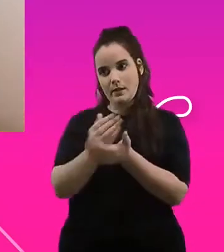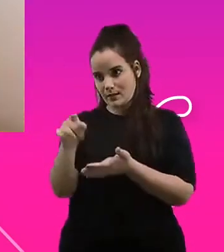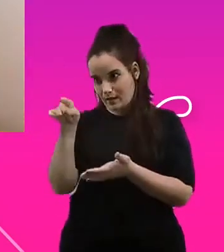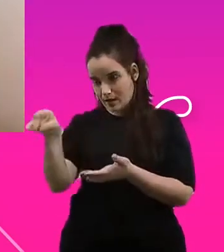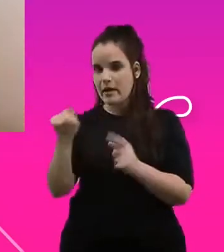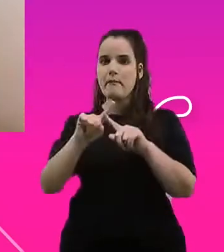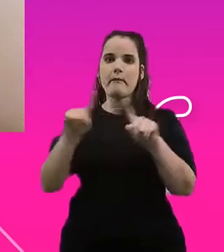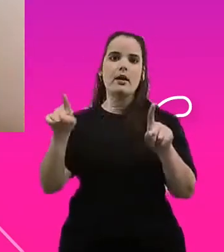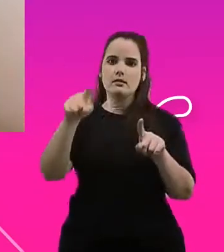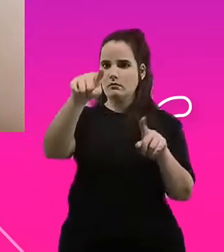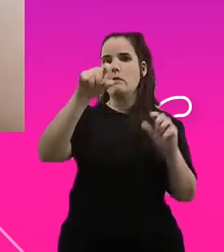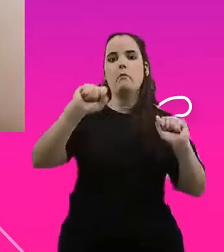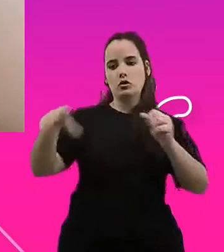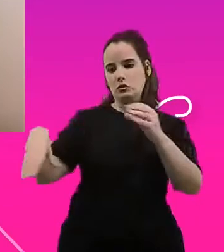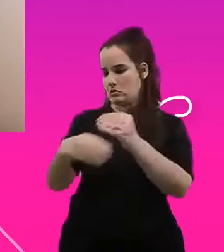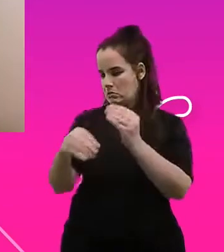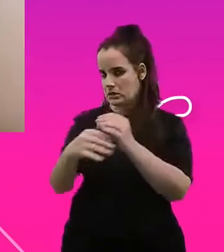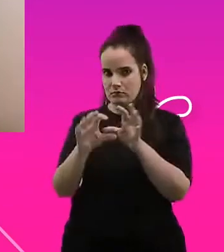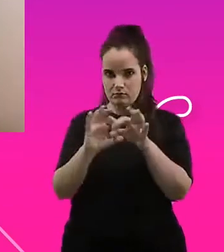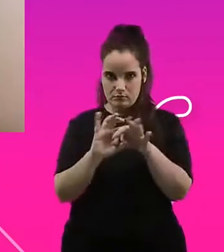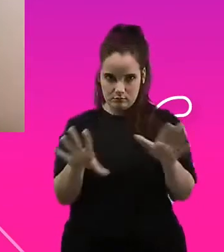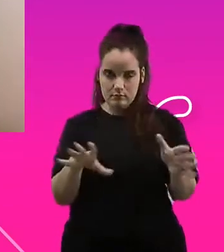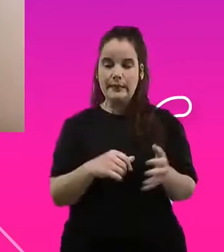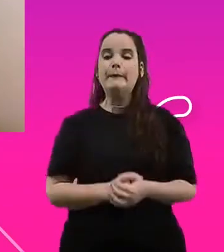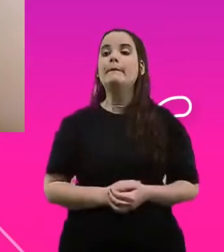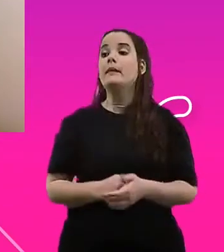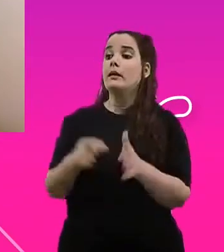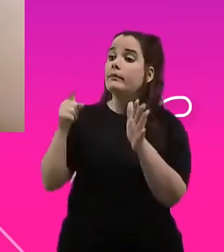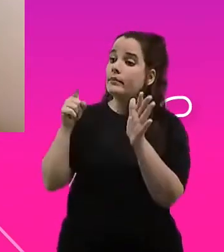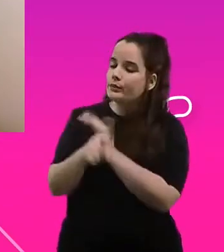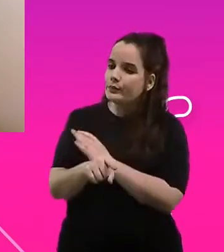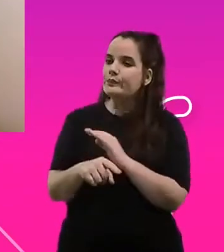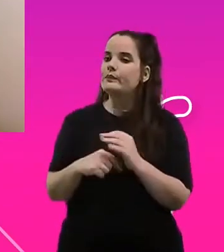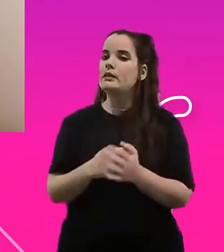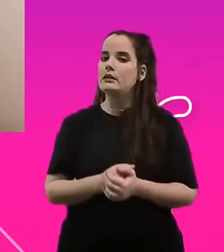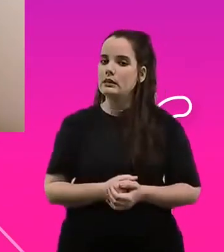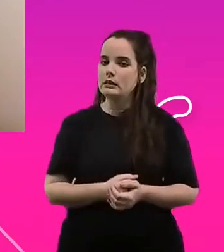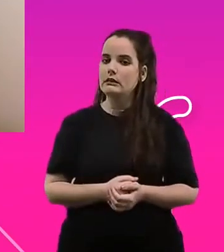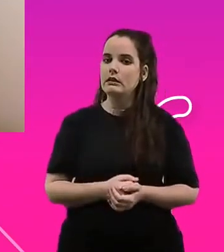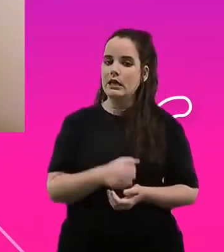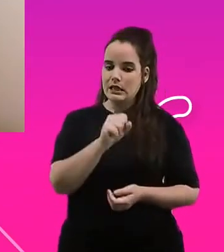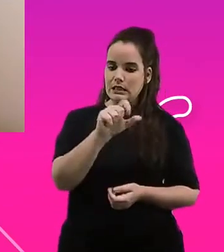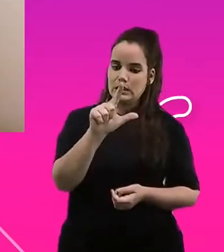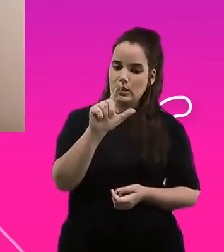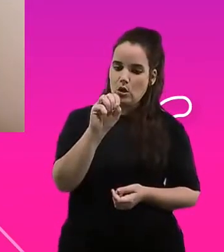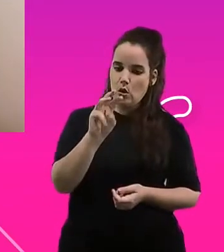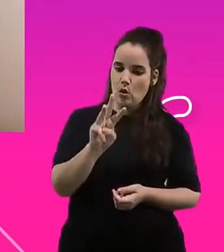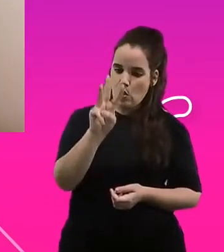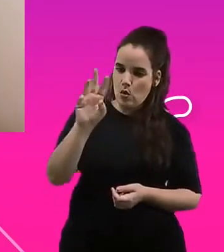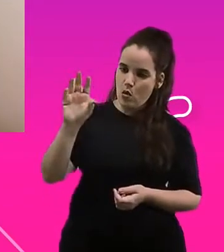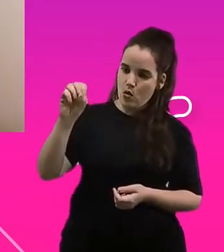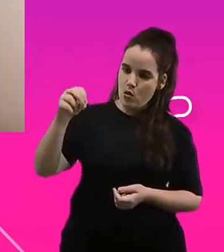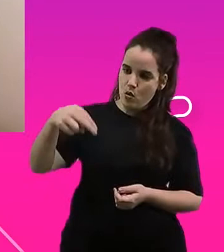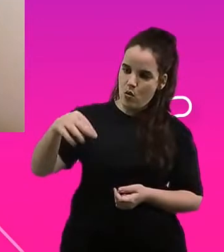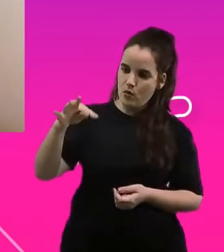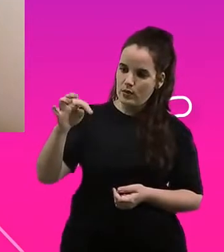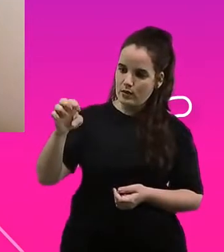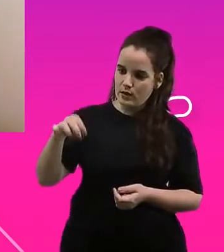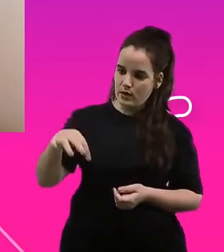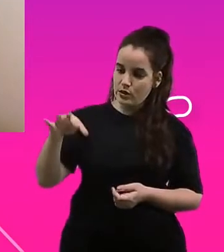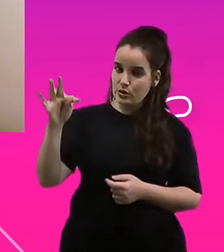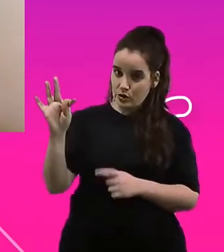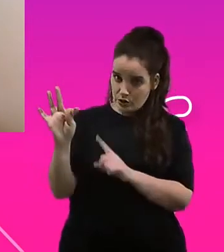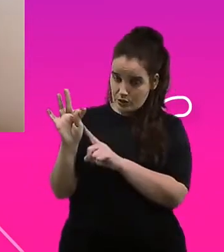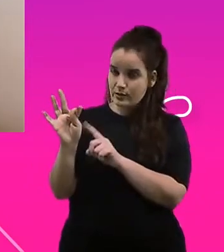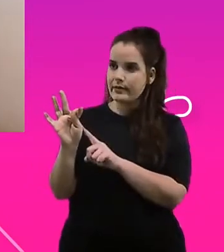conversando. Tem encarado o slow content muito como uma tendência também. E quando a gente fala em tendência, eu pelo